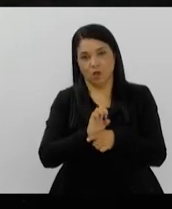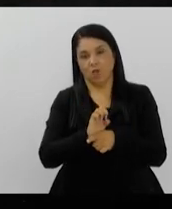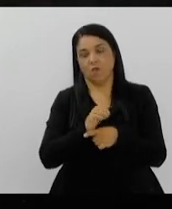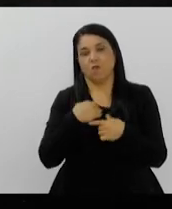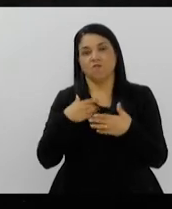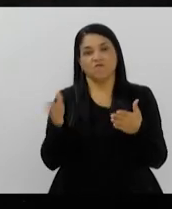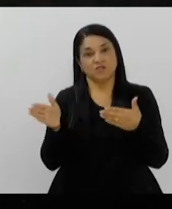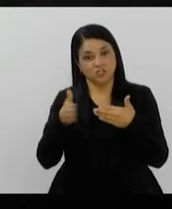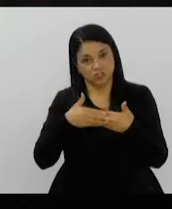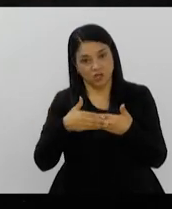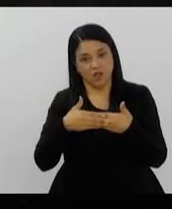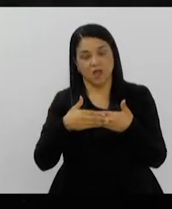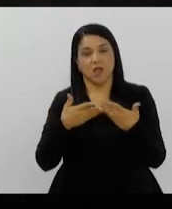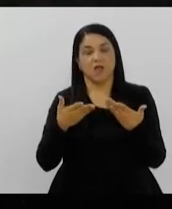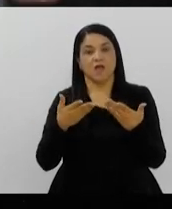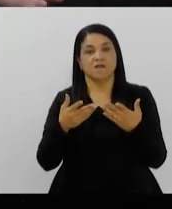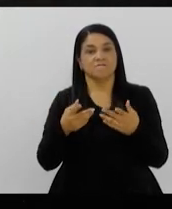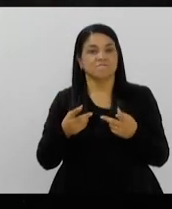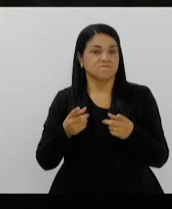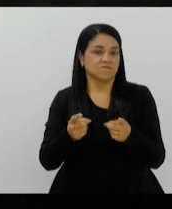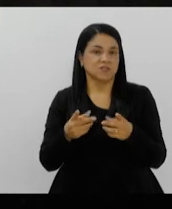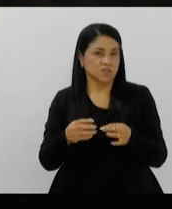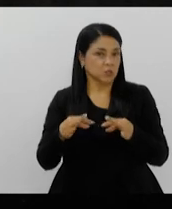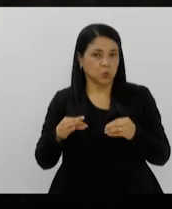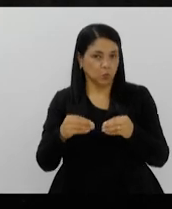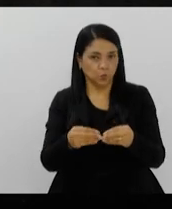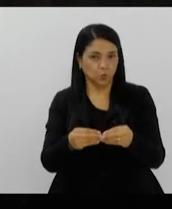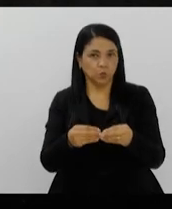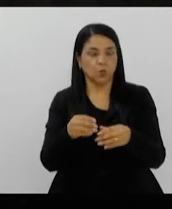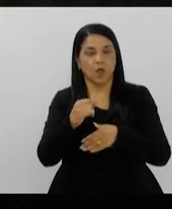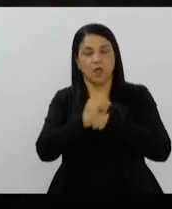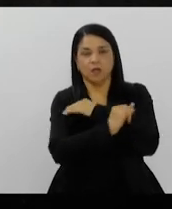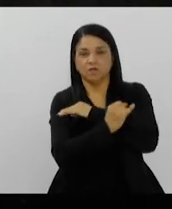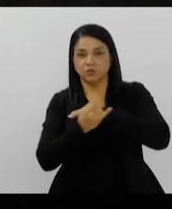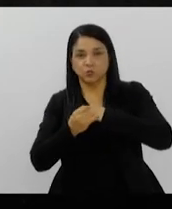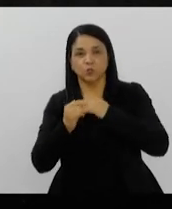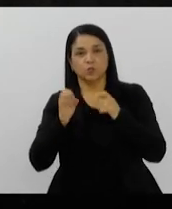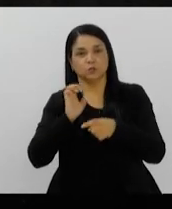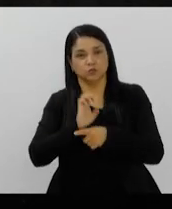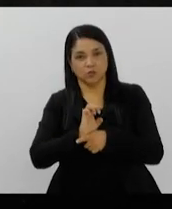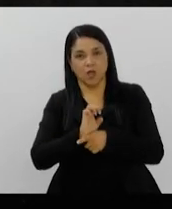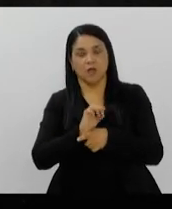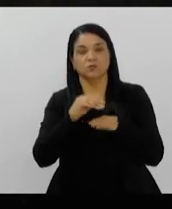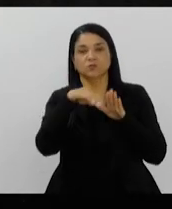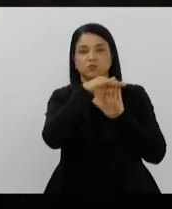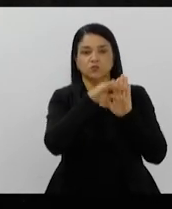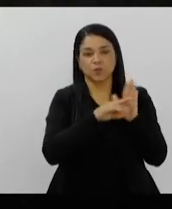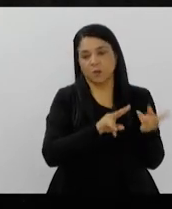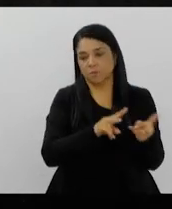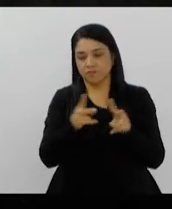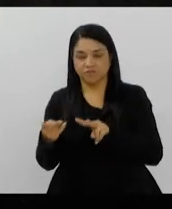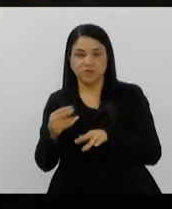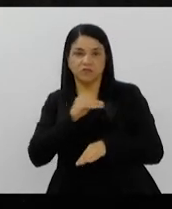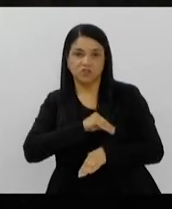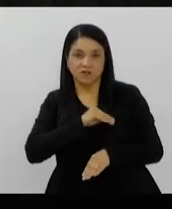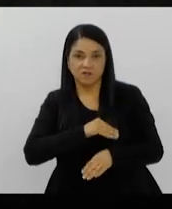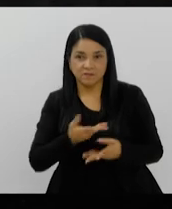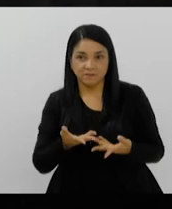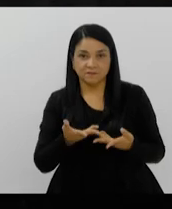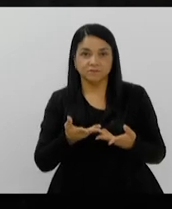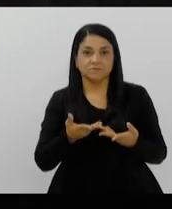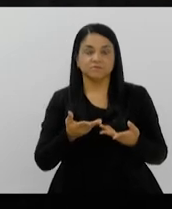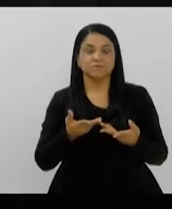sucatear o que já está sucateado, mas sucatear mais ainda a infraestrutura do estado, os programas de transferência de renda,